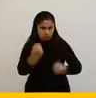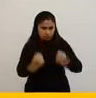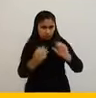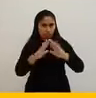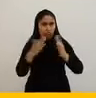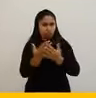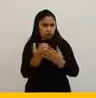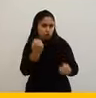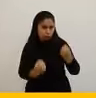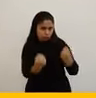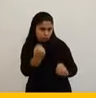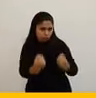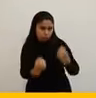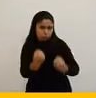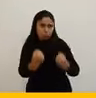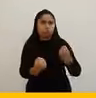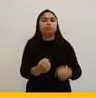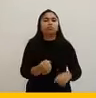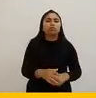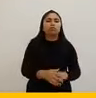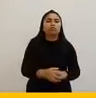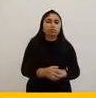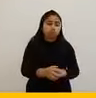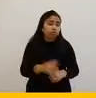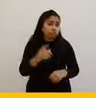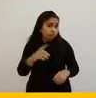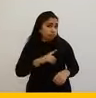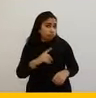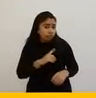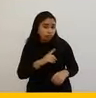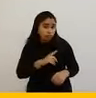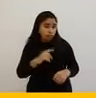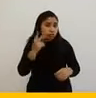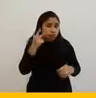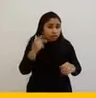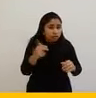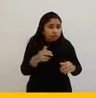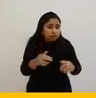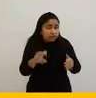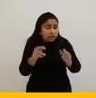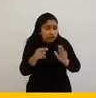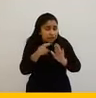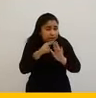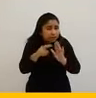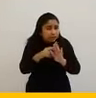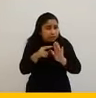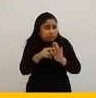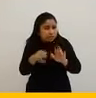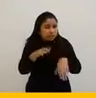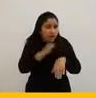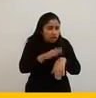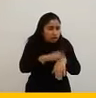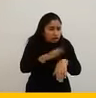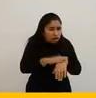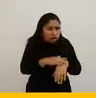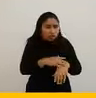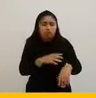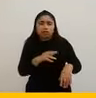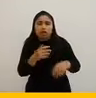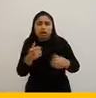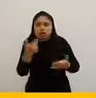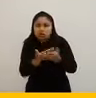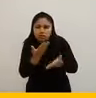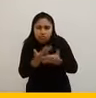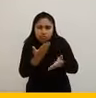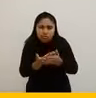a semana. Autoescola tem o seu funcionamento regrado pelo DETRAN. Então, aulas, exames,